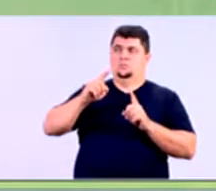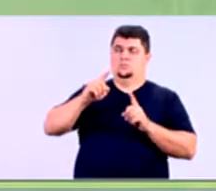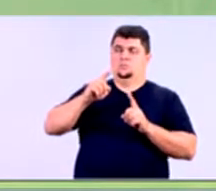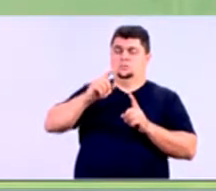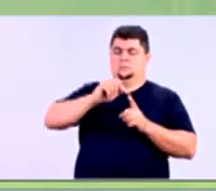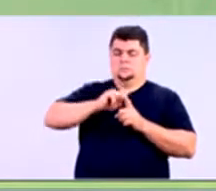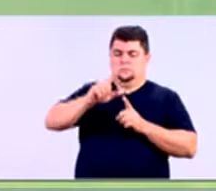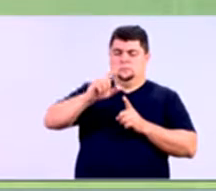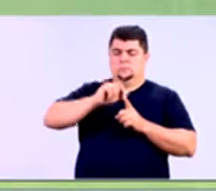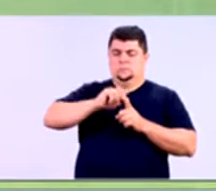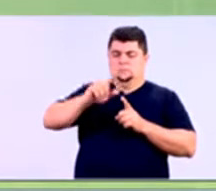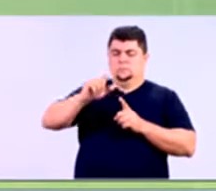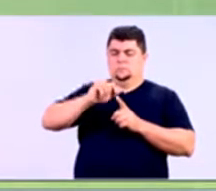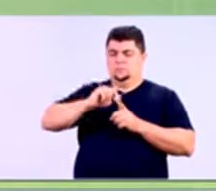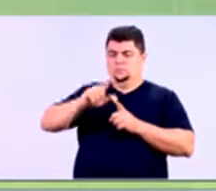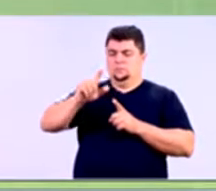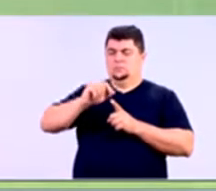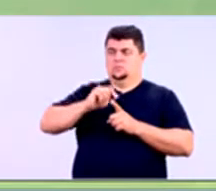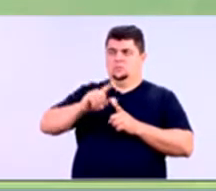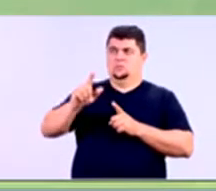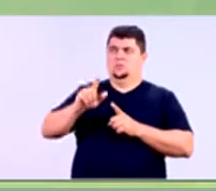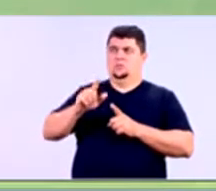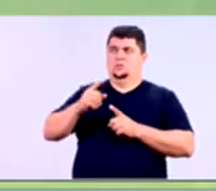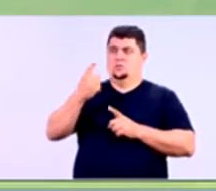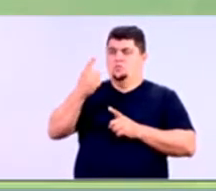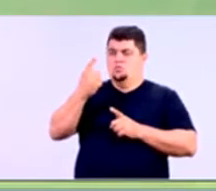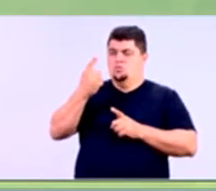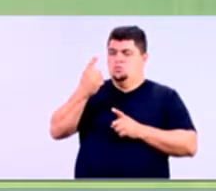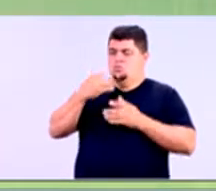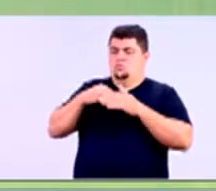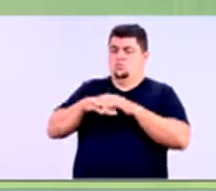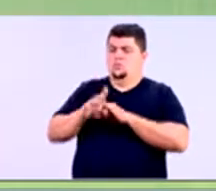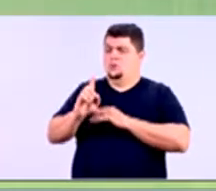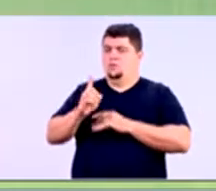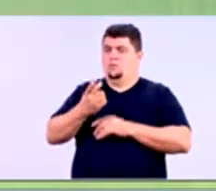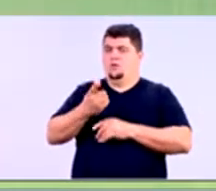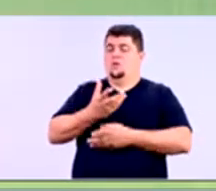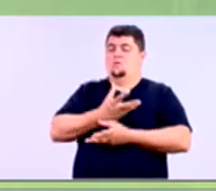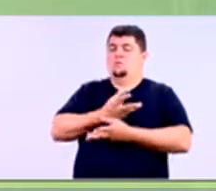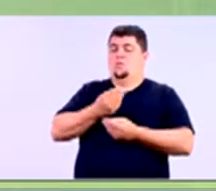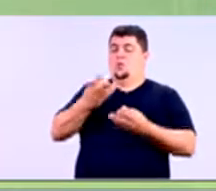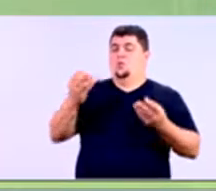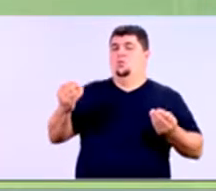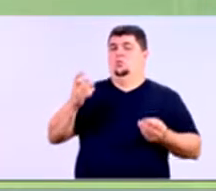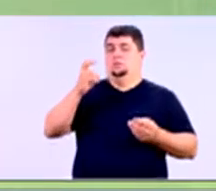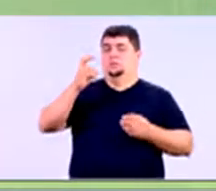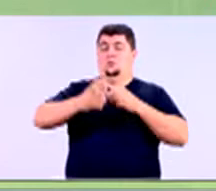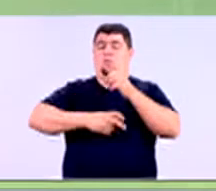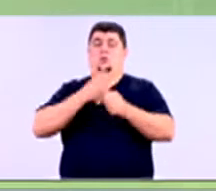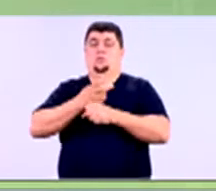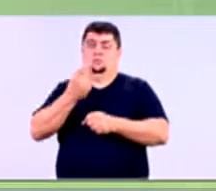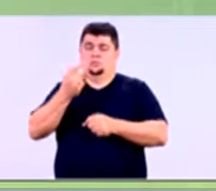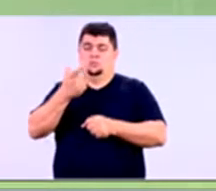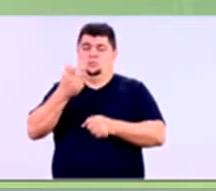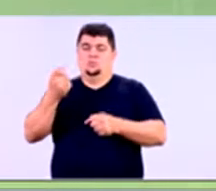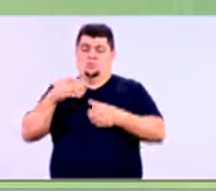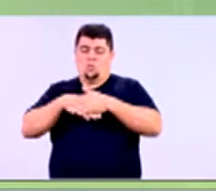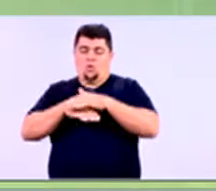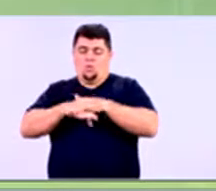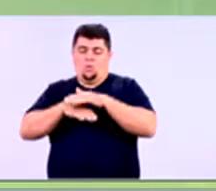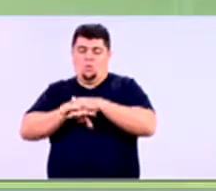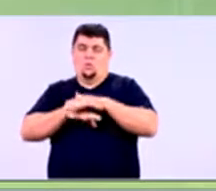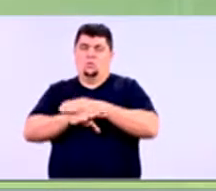cada mês, por mês, ele não fez um depósito, ele fez vários depósitos. Então, esse aqui é o